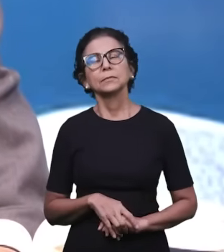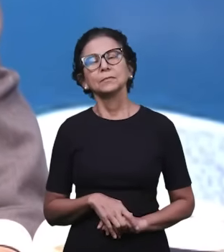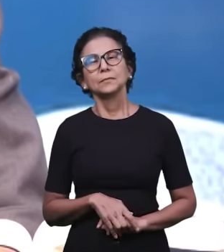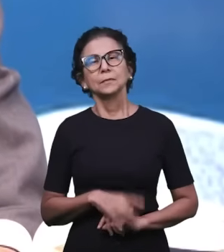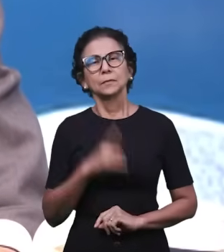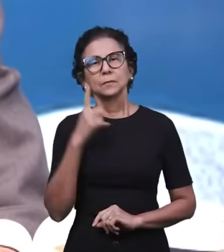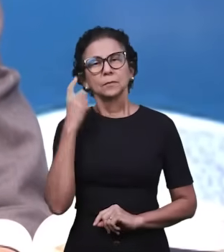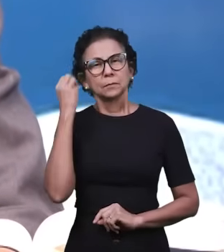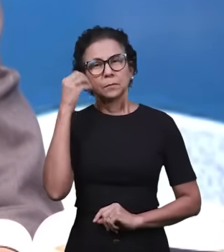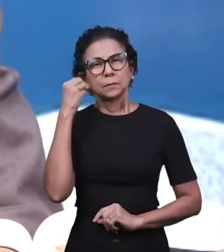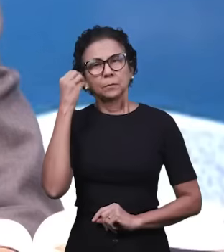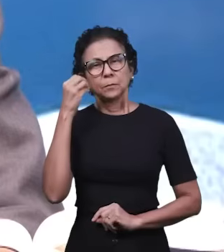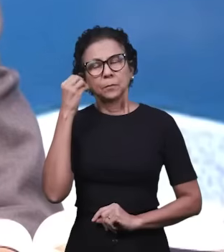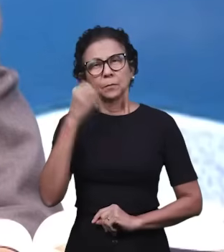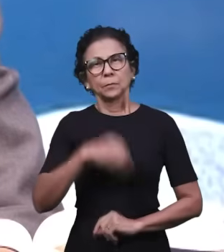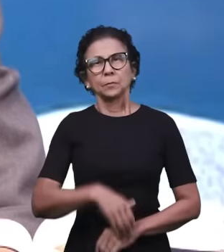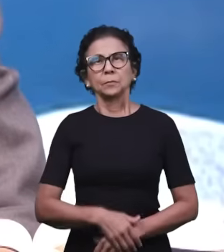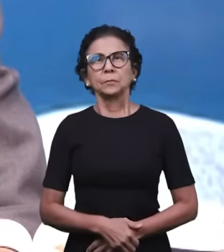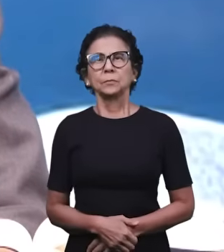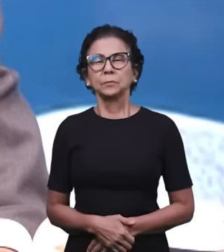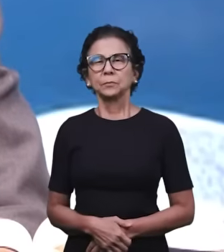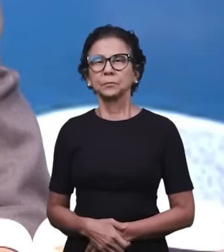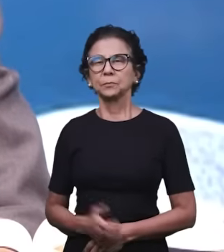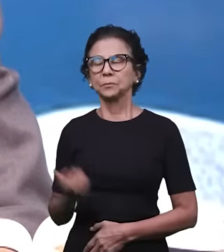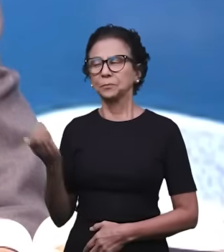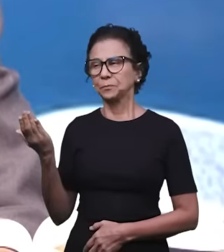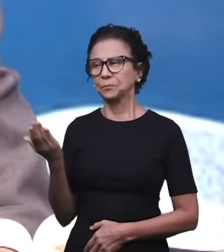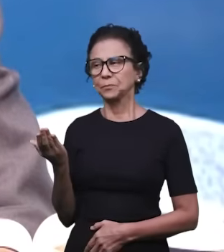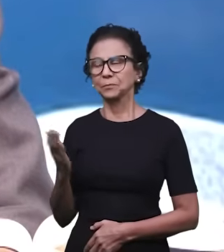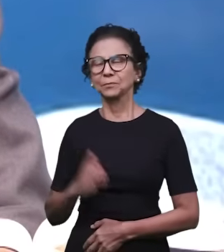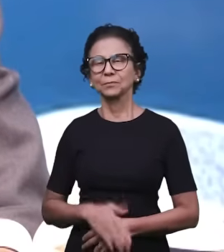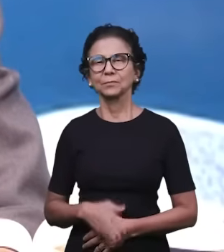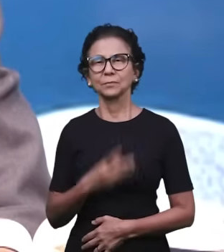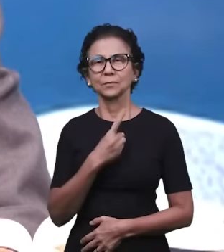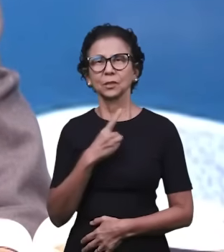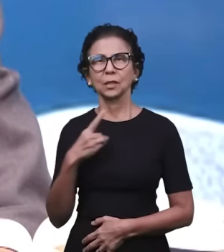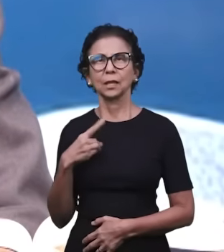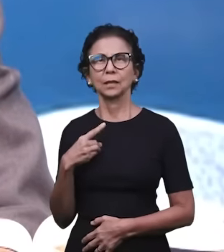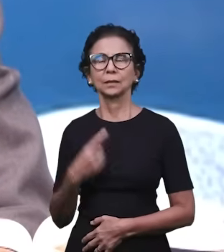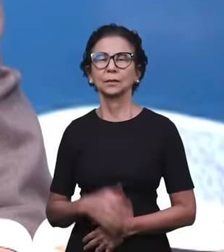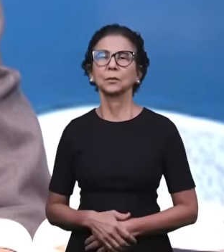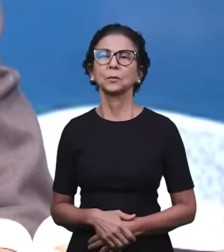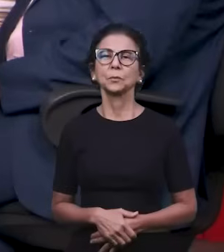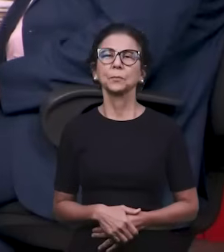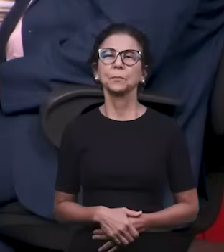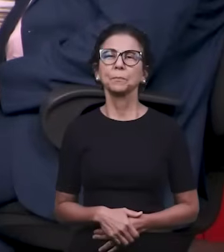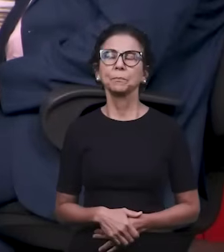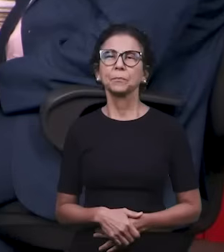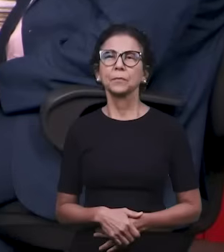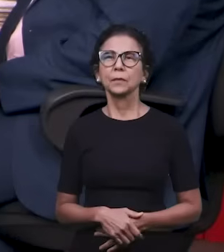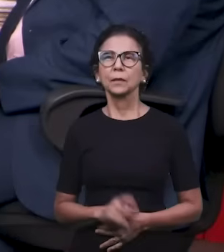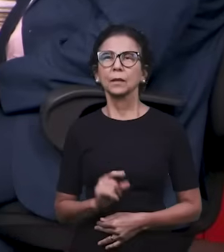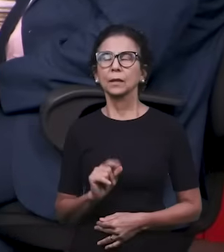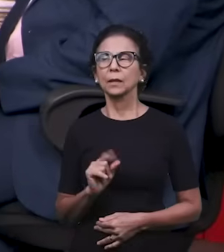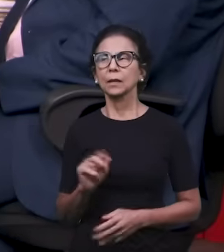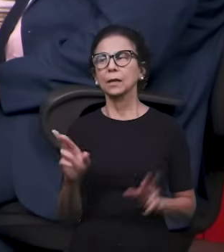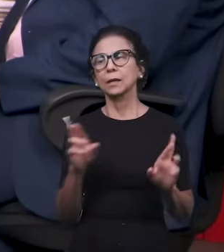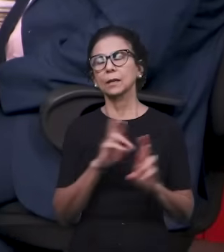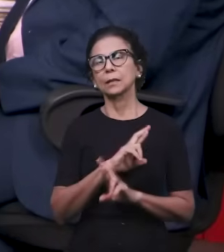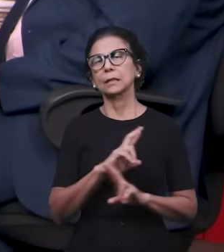esse assunto do nosso irmão convidado nosso, o diácono Wellington Pandeles. Wellington, com relação à questão